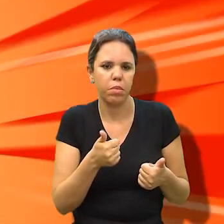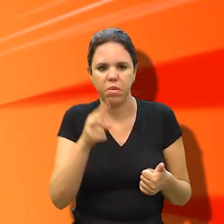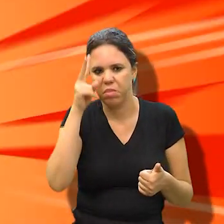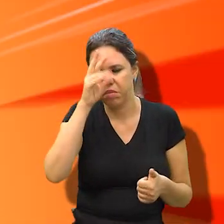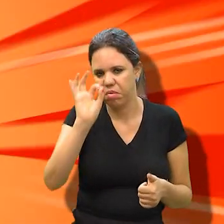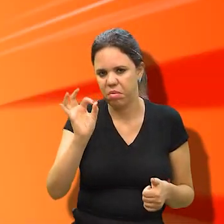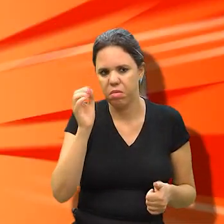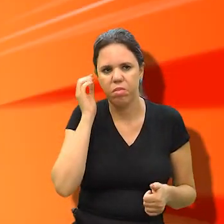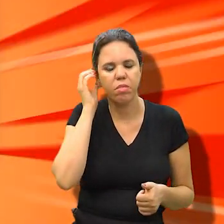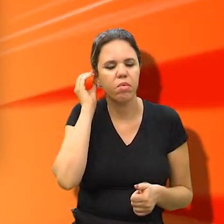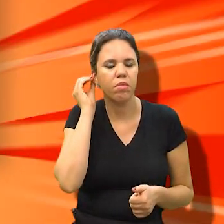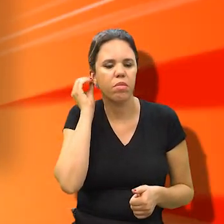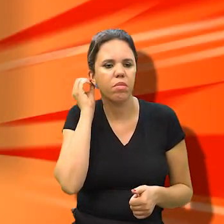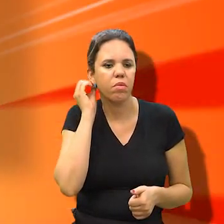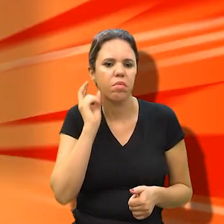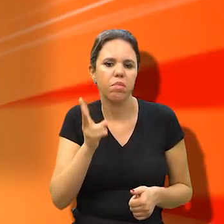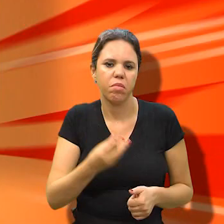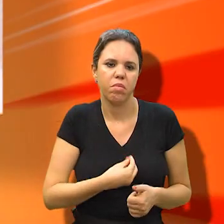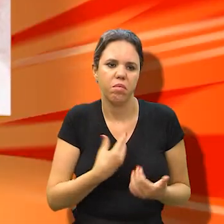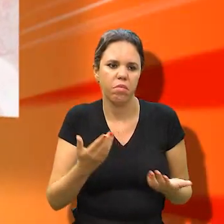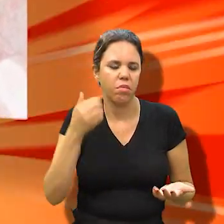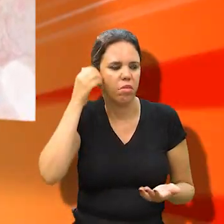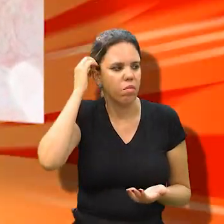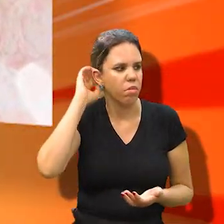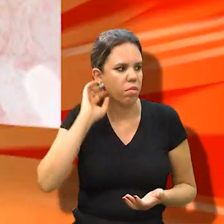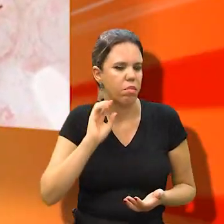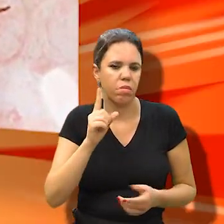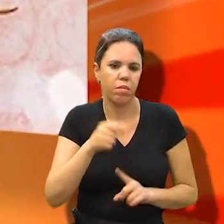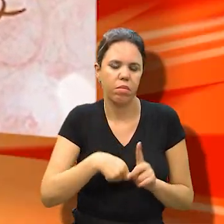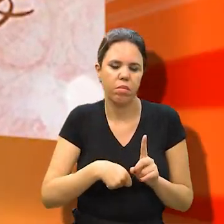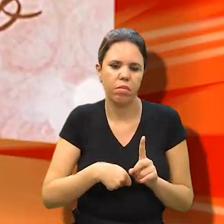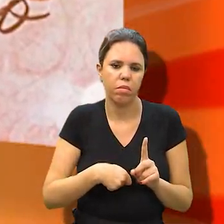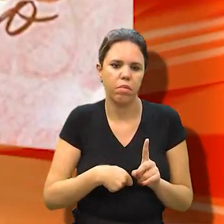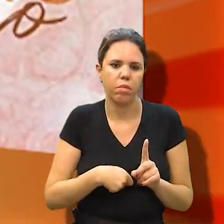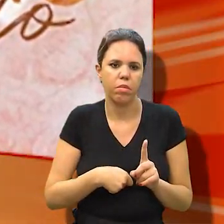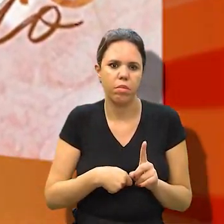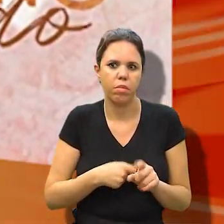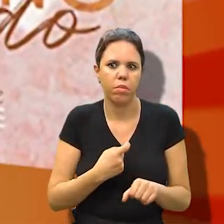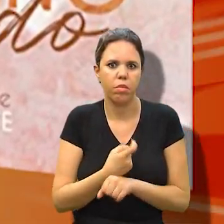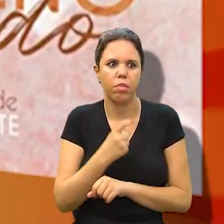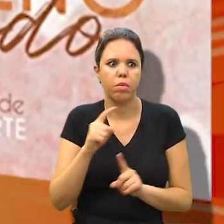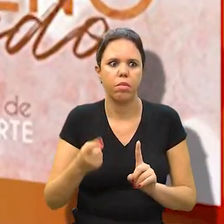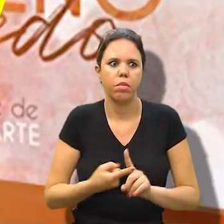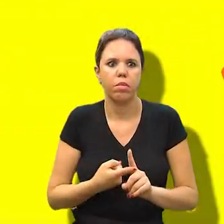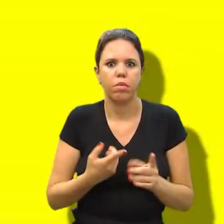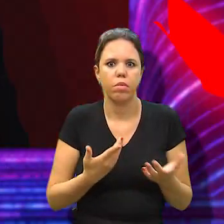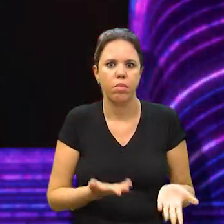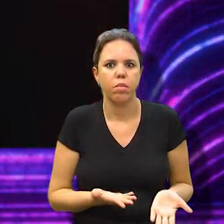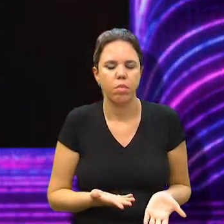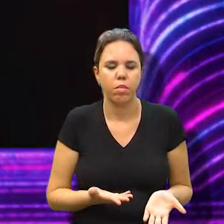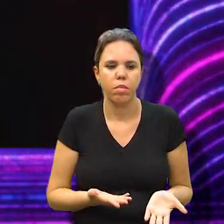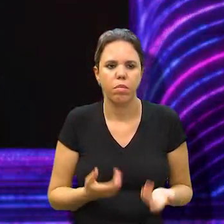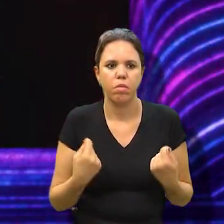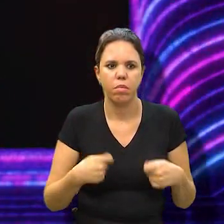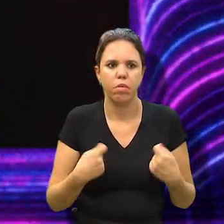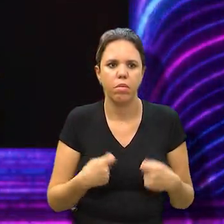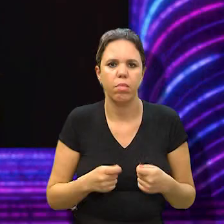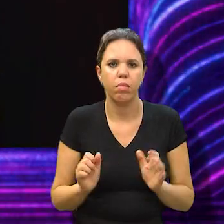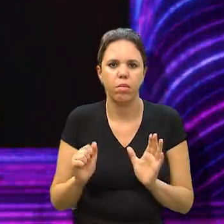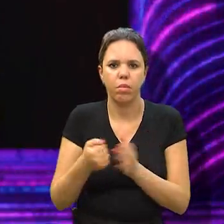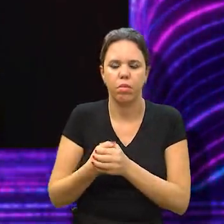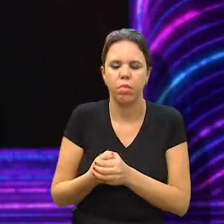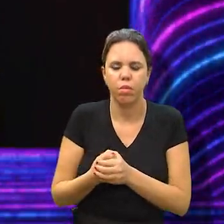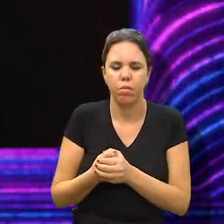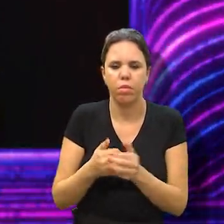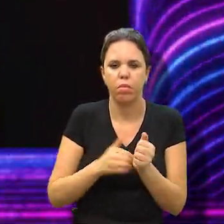bem, ele não se lembra. Vamos seguir a minha vida. Só que após um mês disso, ela se descobre grávida e aí ela precisa